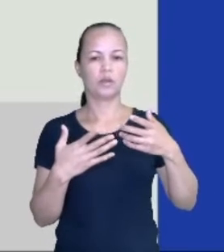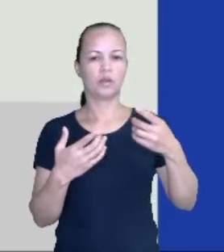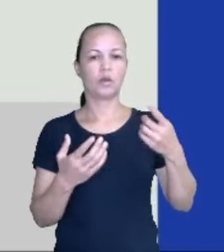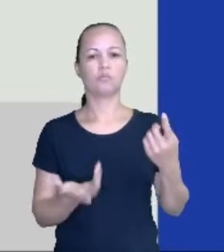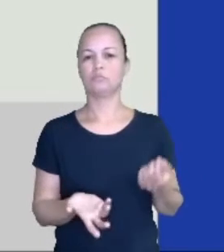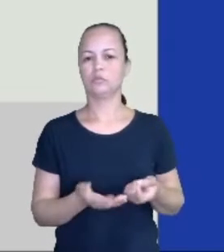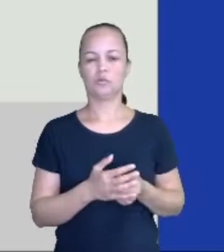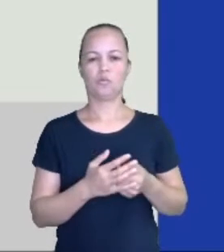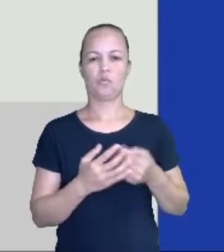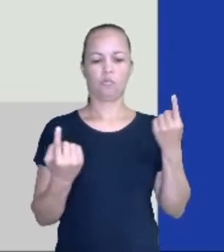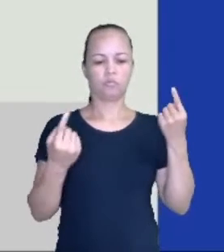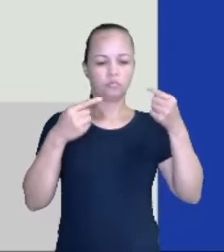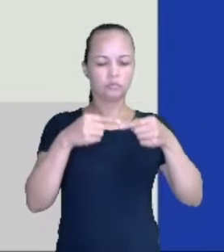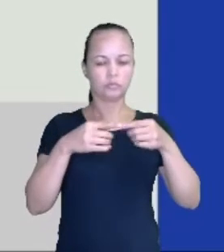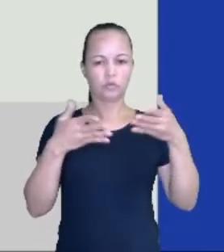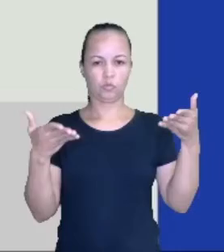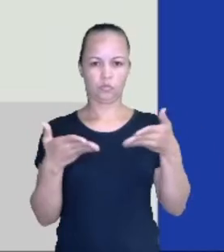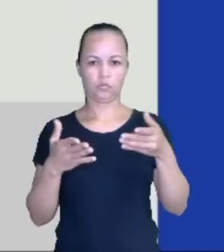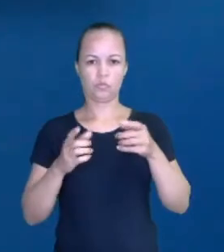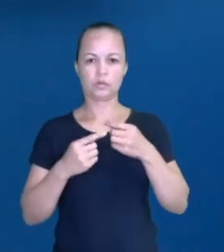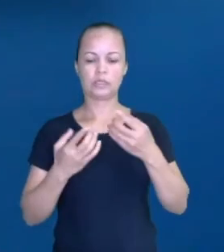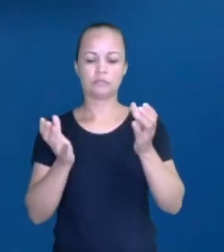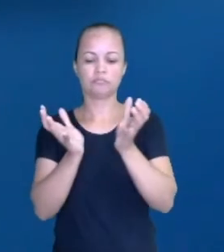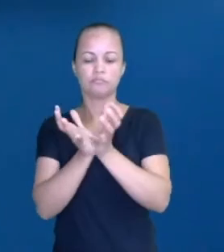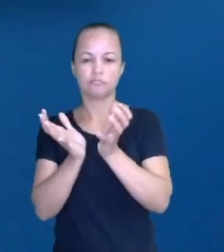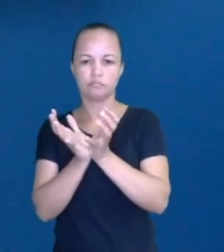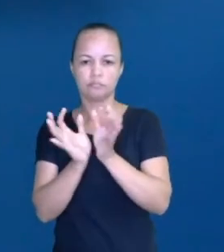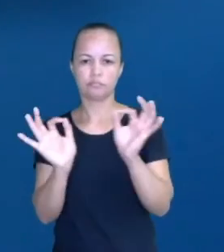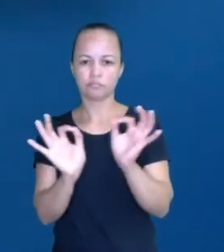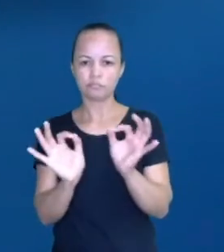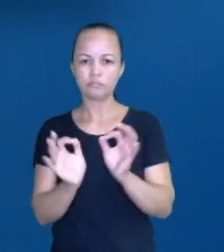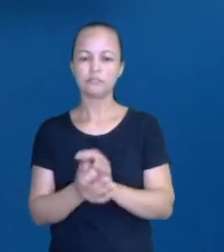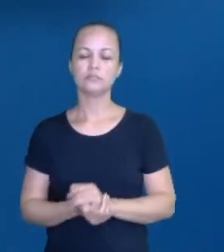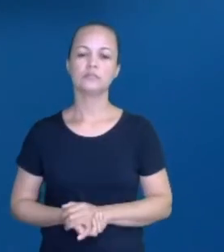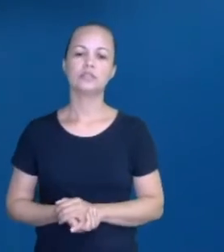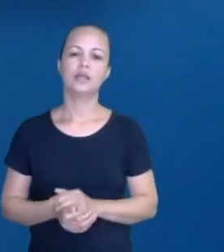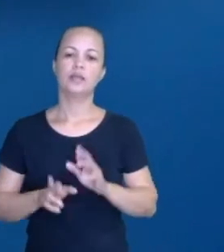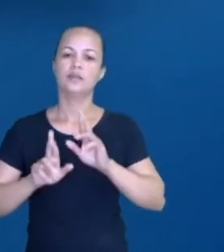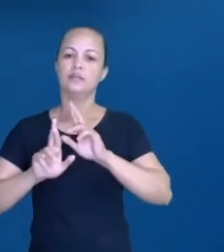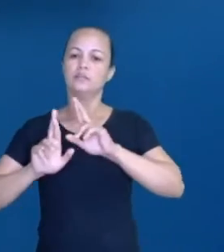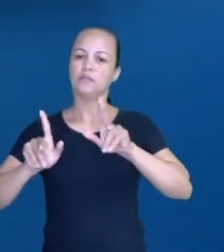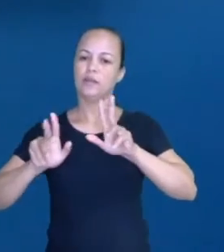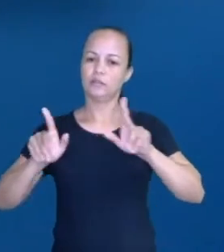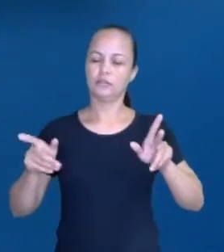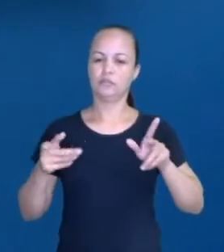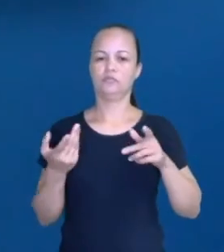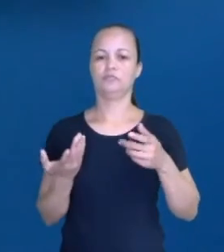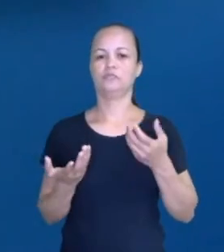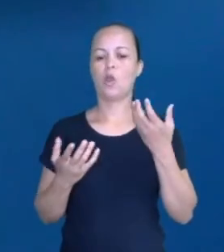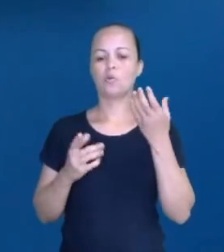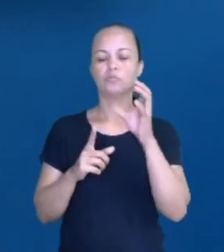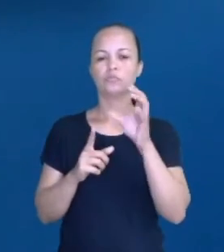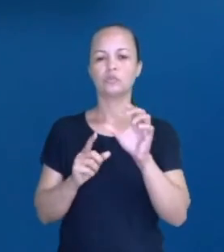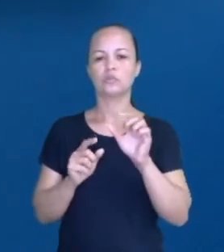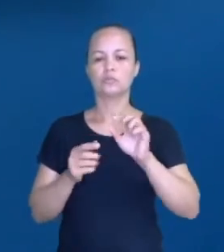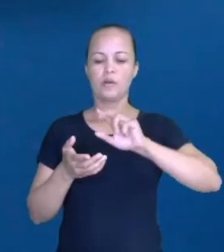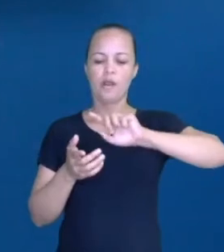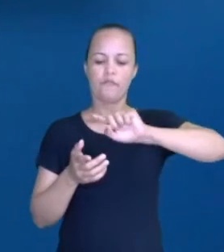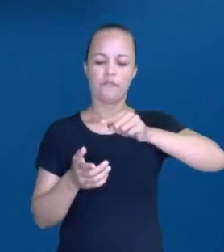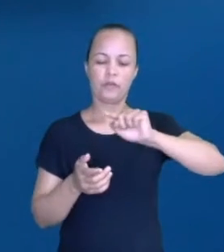concordou logo com a decisão do grupo. Então, como estamos vendo, existem diversas funções aí para a